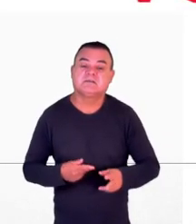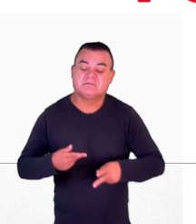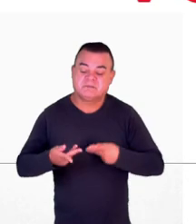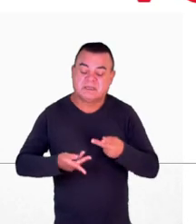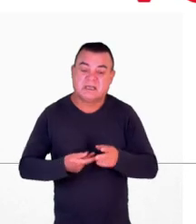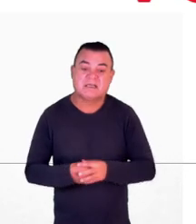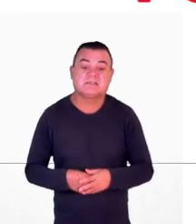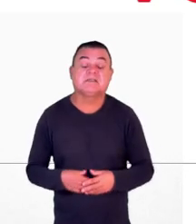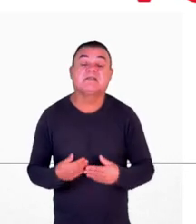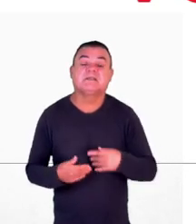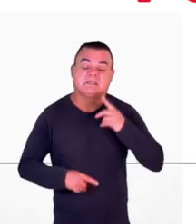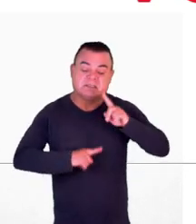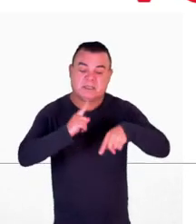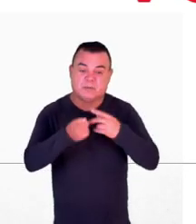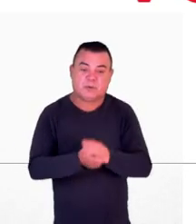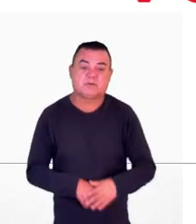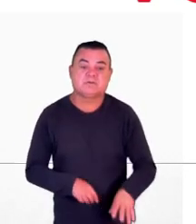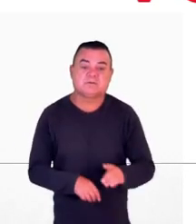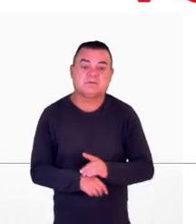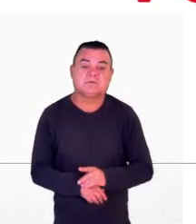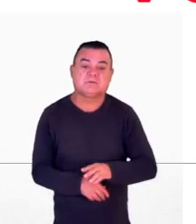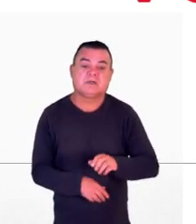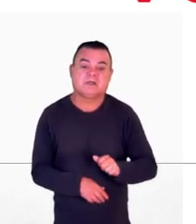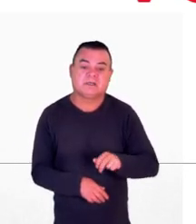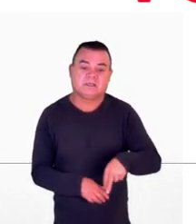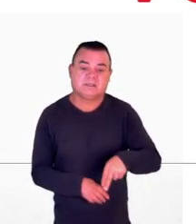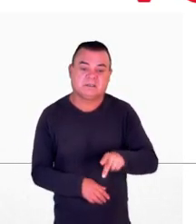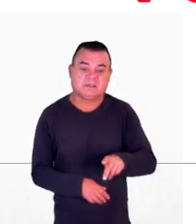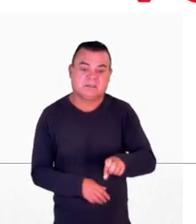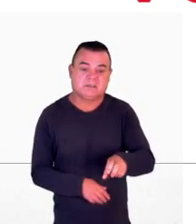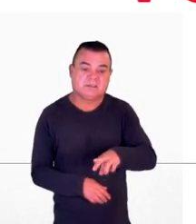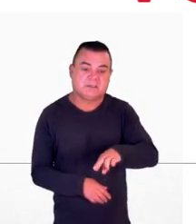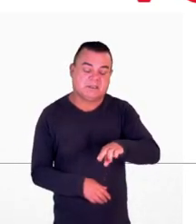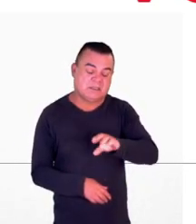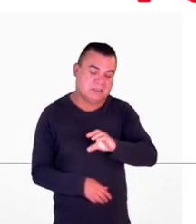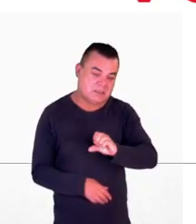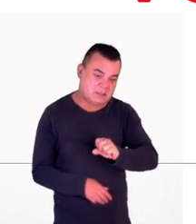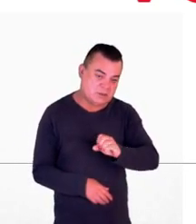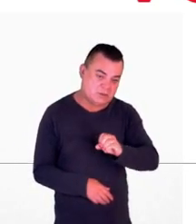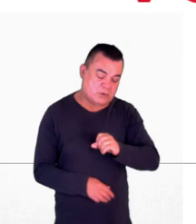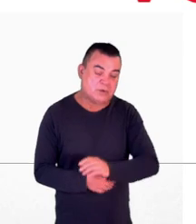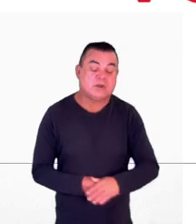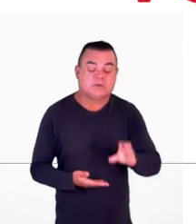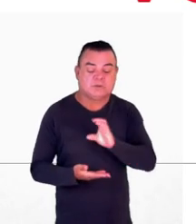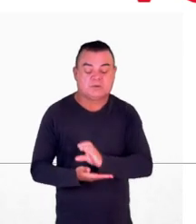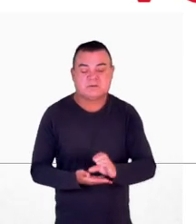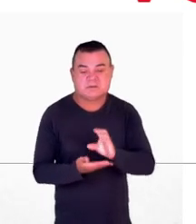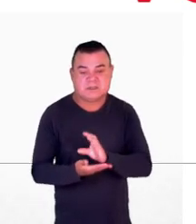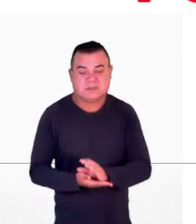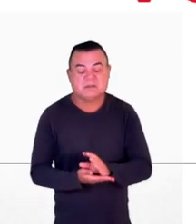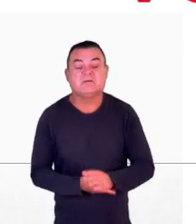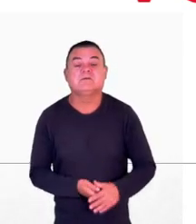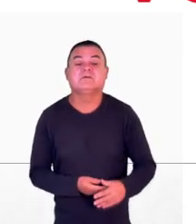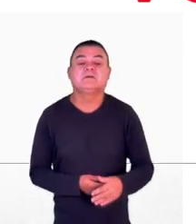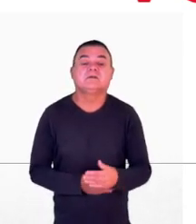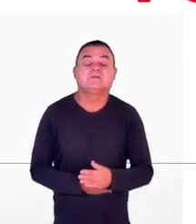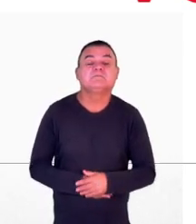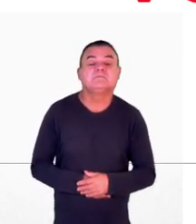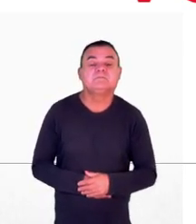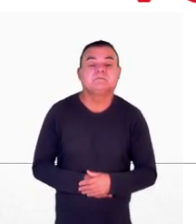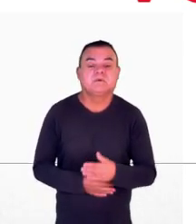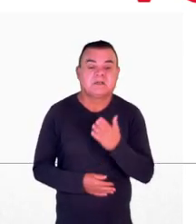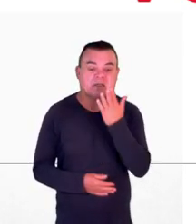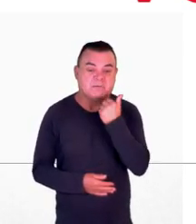pelo Anderson Amaro lá do conia é o Conselho Nacional de segurança alimentar e nutricional então eh a